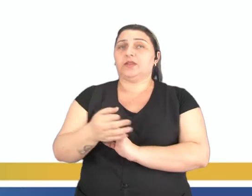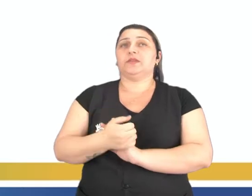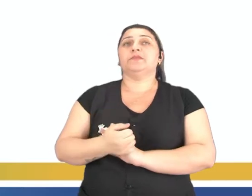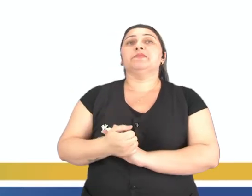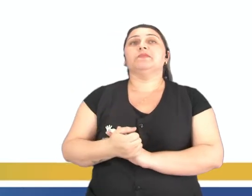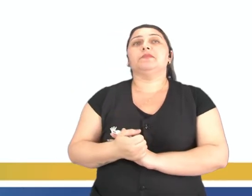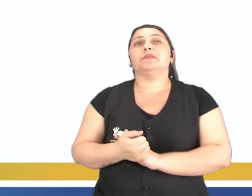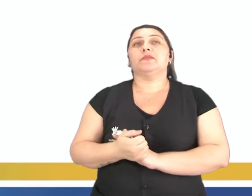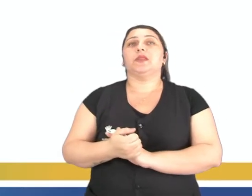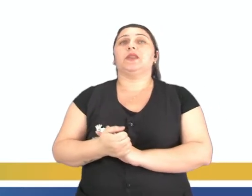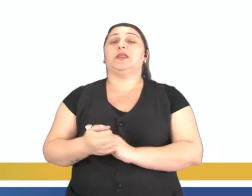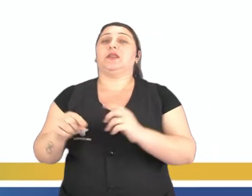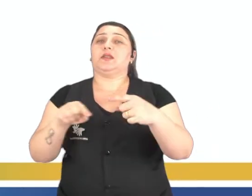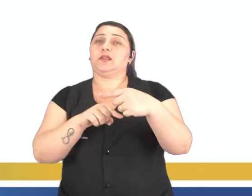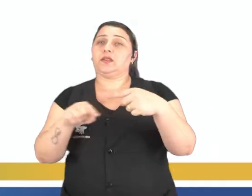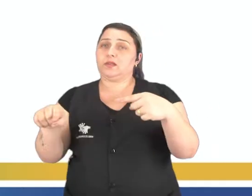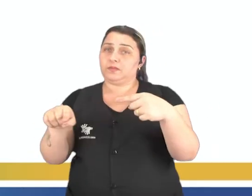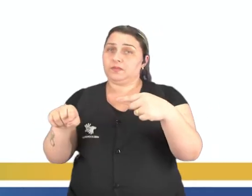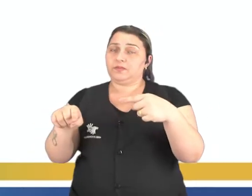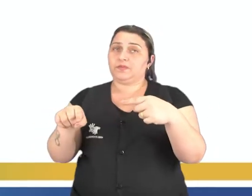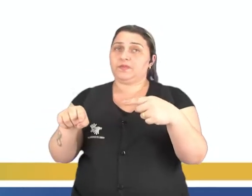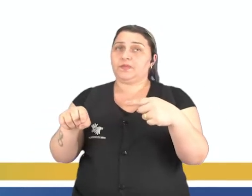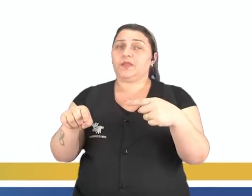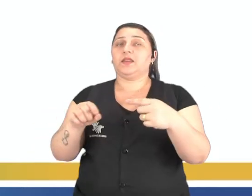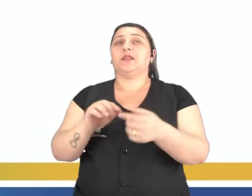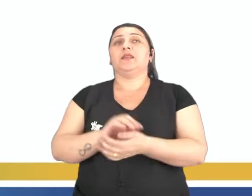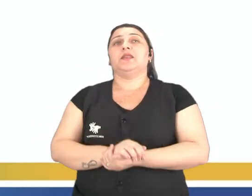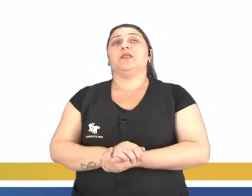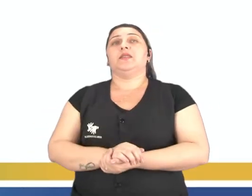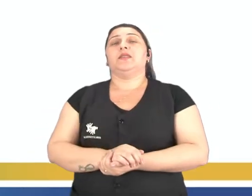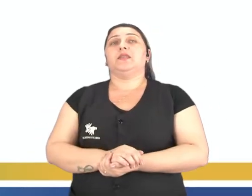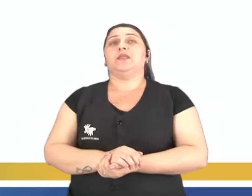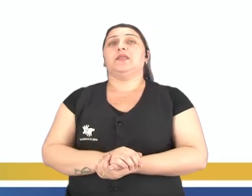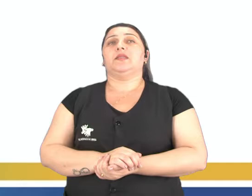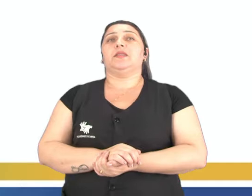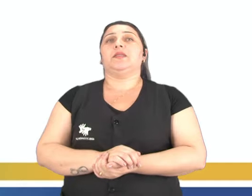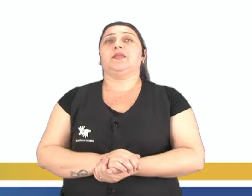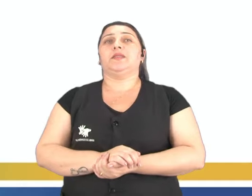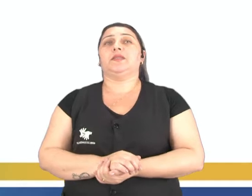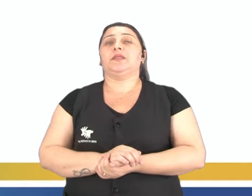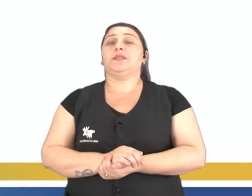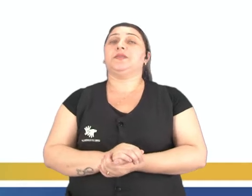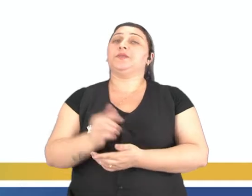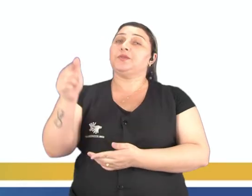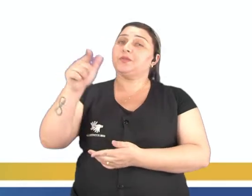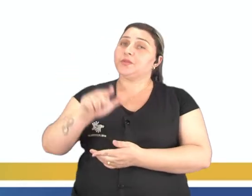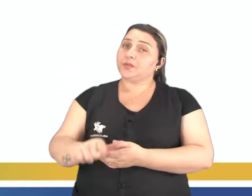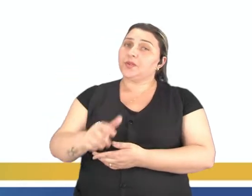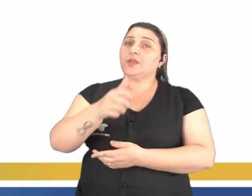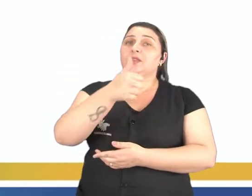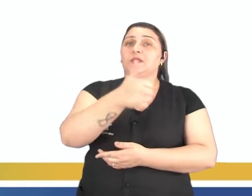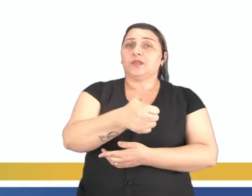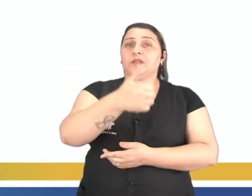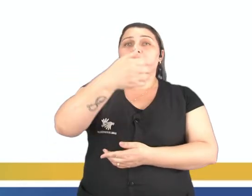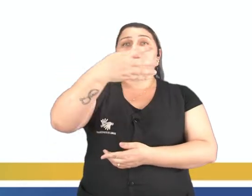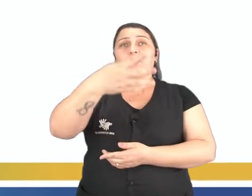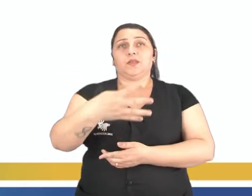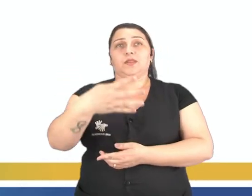acrescentando zero. Então, na outra linha, coloca uma barrinha horizontal aí e reescreve essa continha aí, ó.